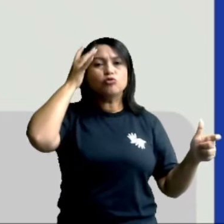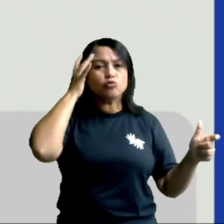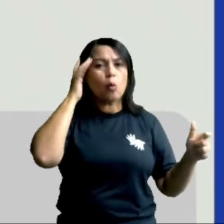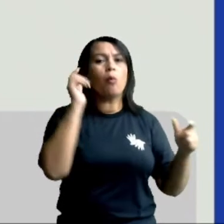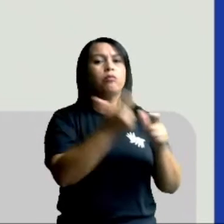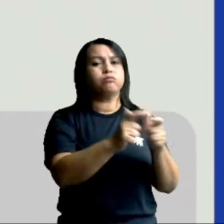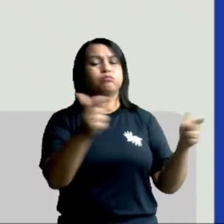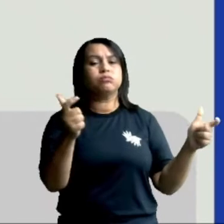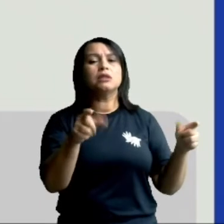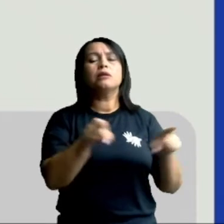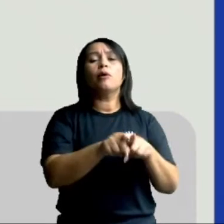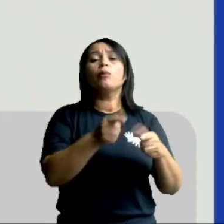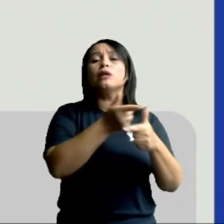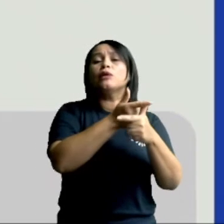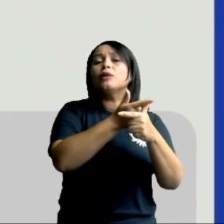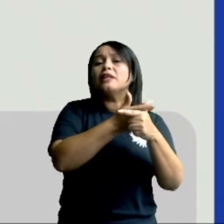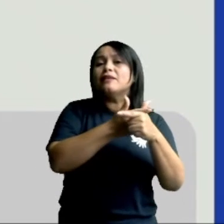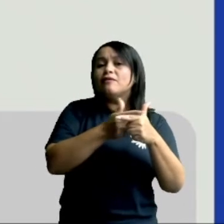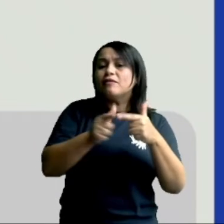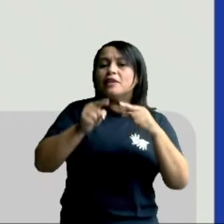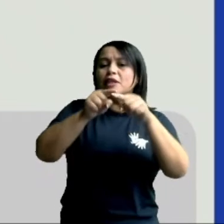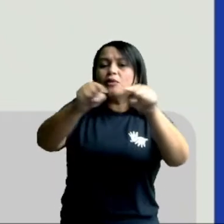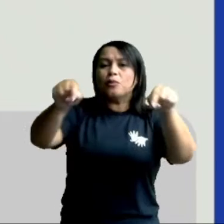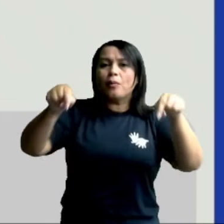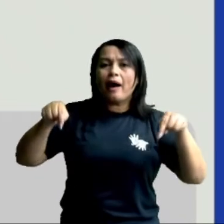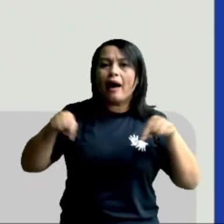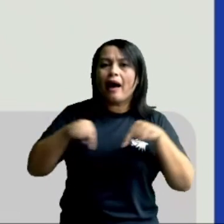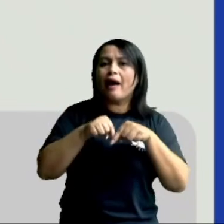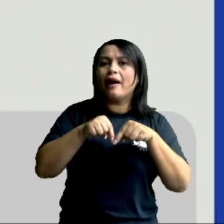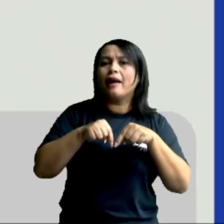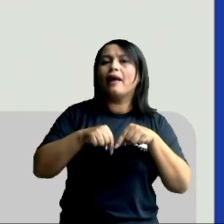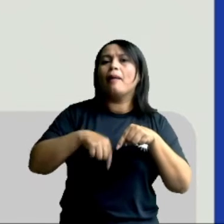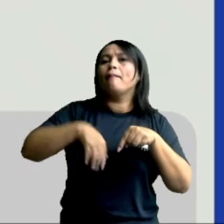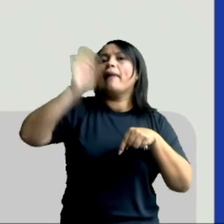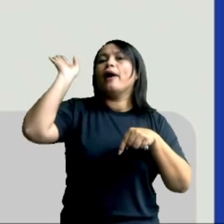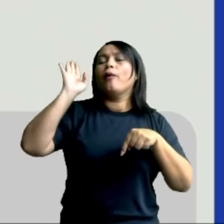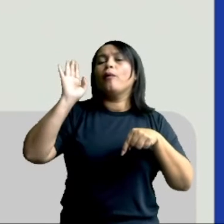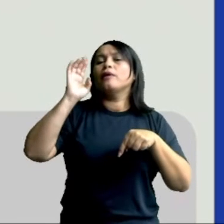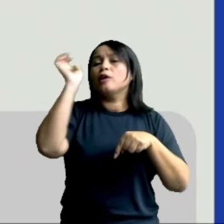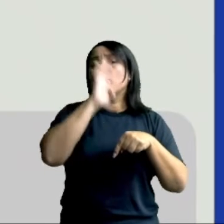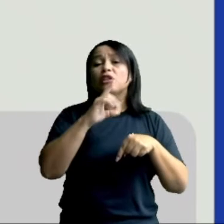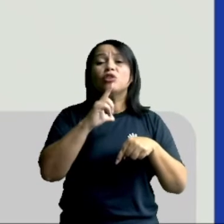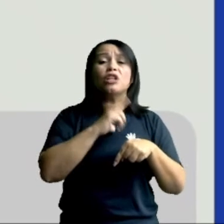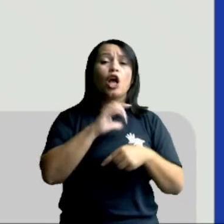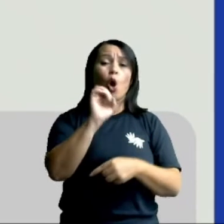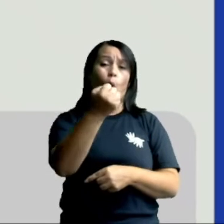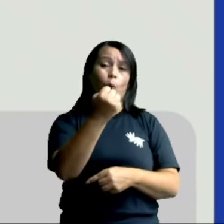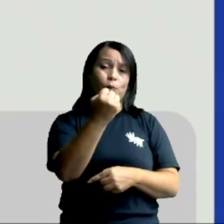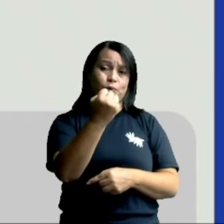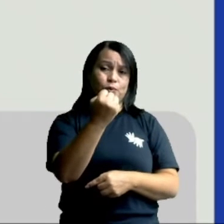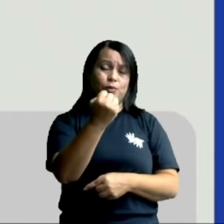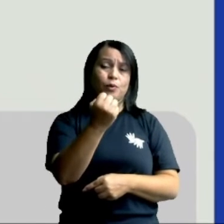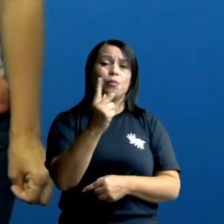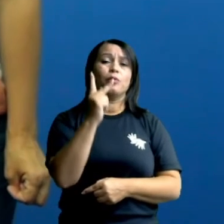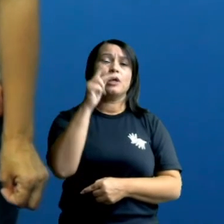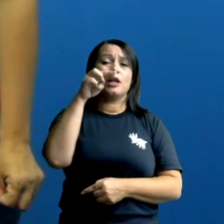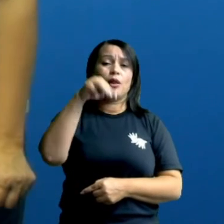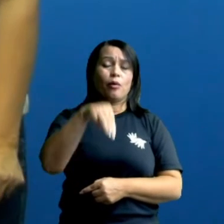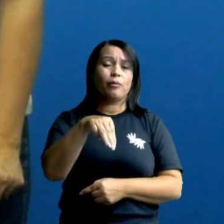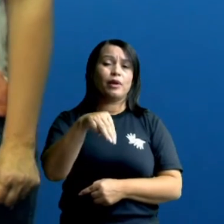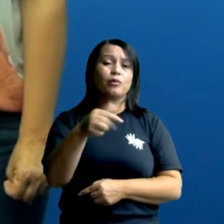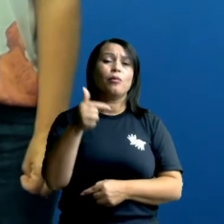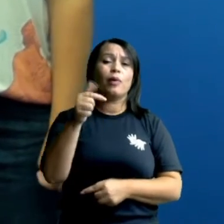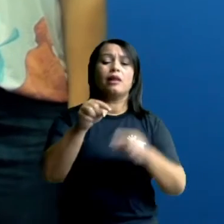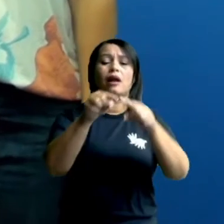né? Mais do que 2 vezes o tamanho do Brasil, a gente vai ter só 8 habitantes por quilômetro quadrado. Então, ela não